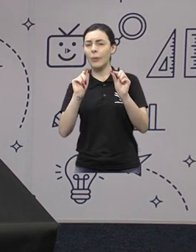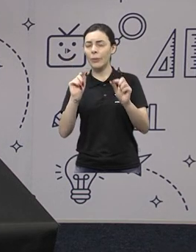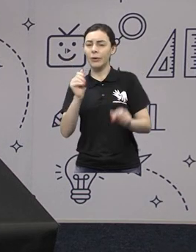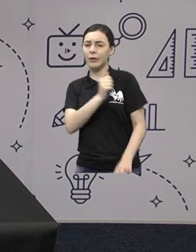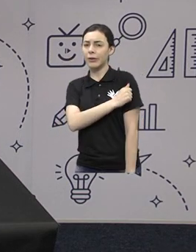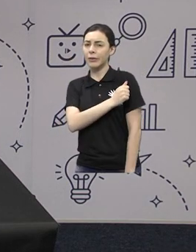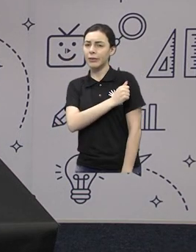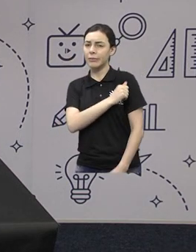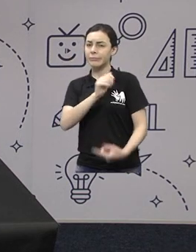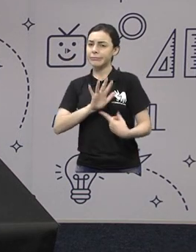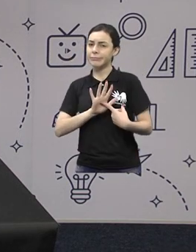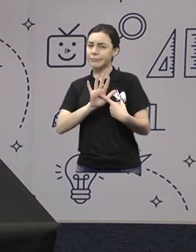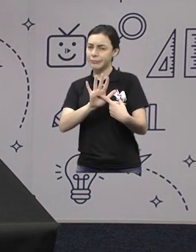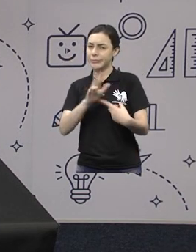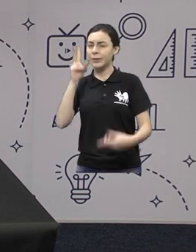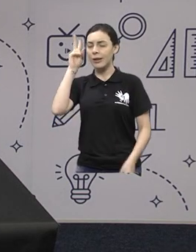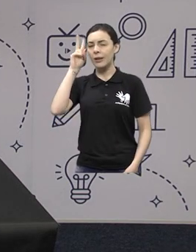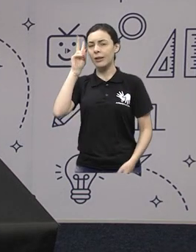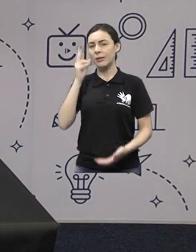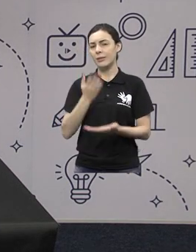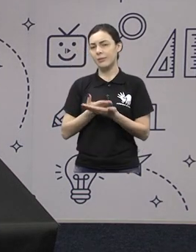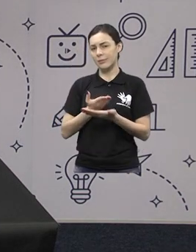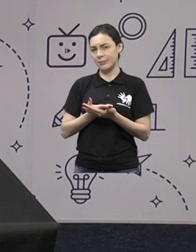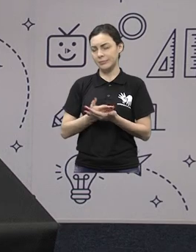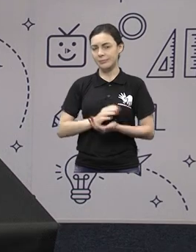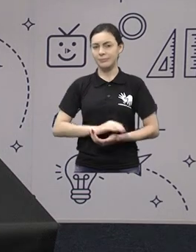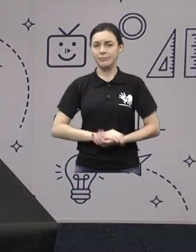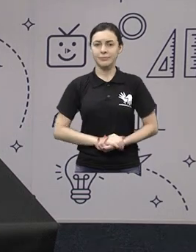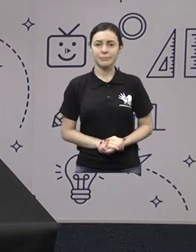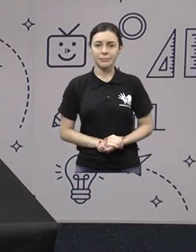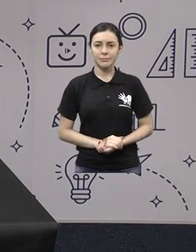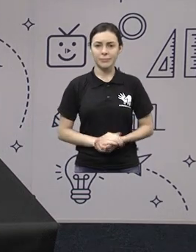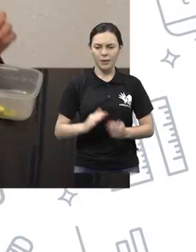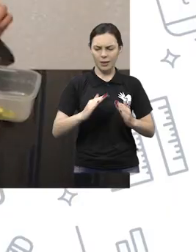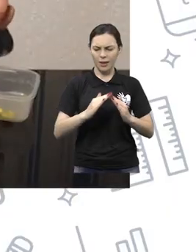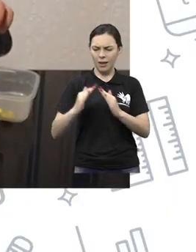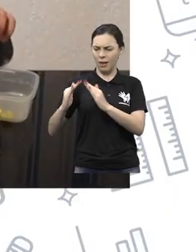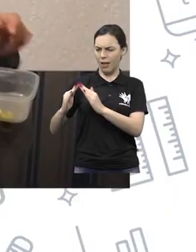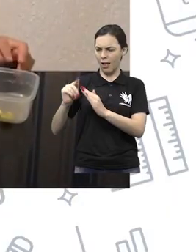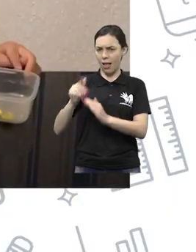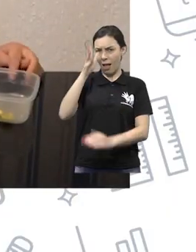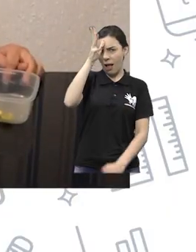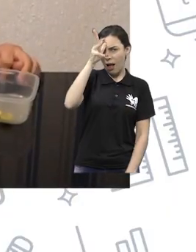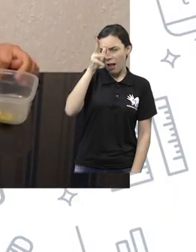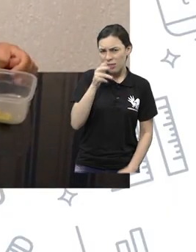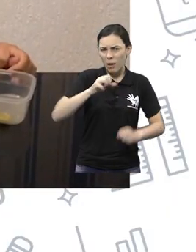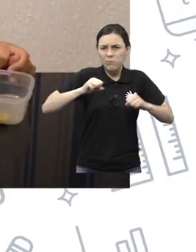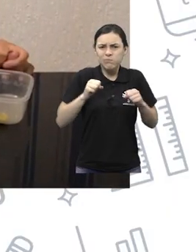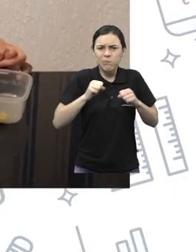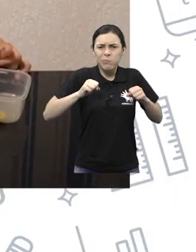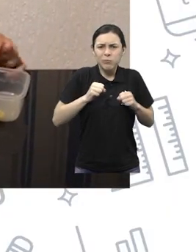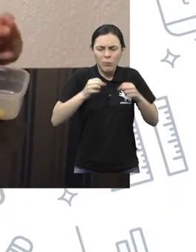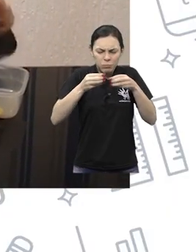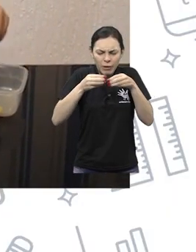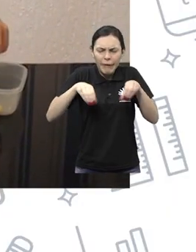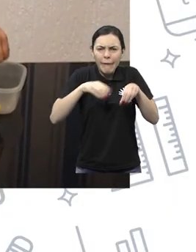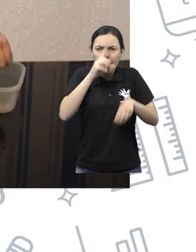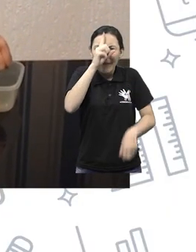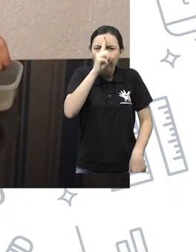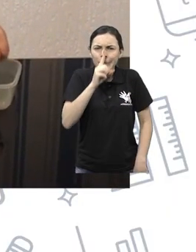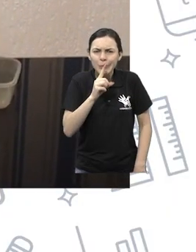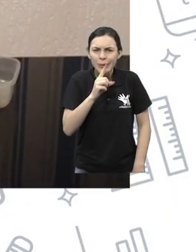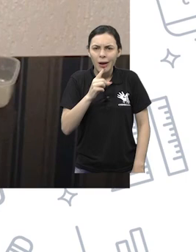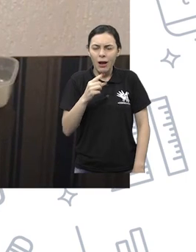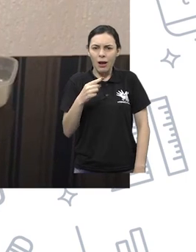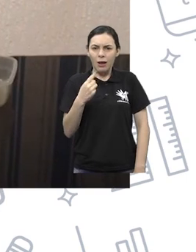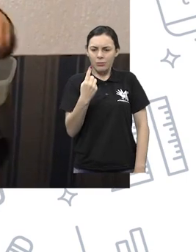o que o Breno trouxe para nós recordarmos a aula das professoras. A galinha do vizinho bota ovo